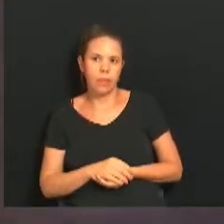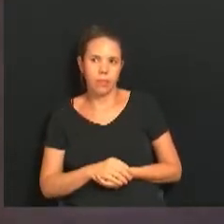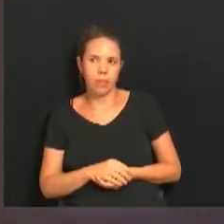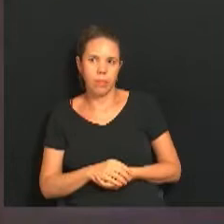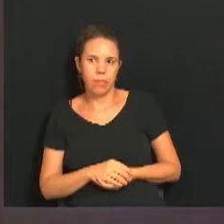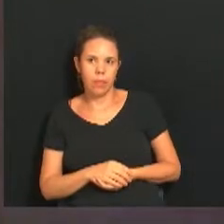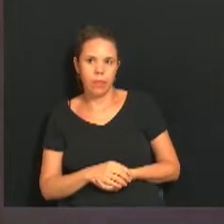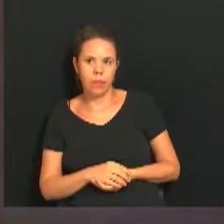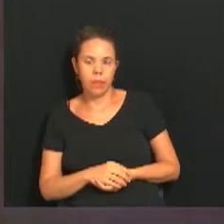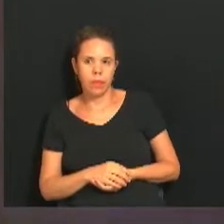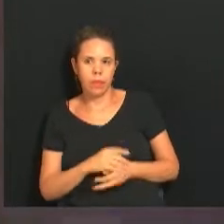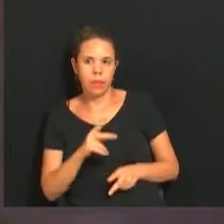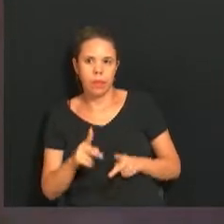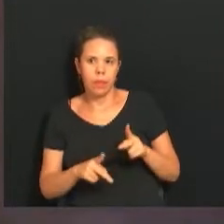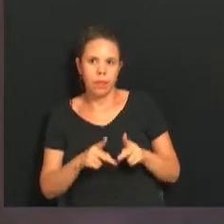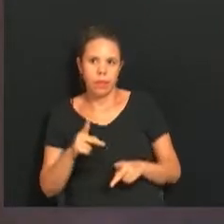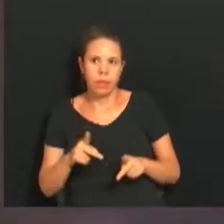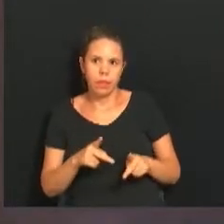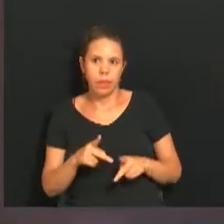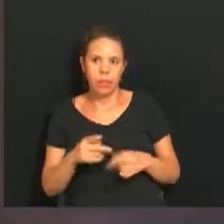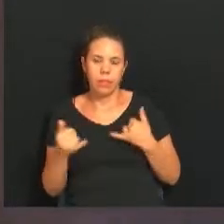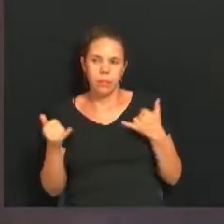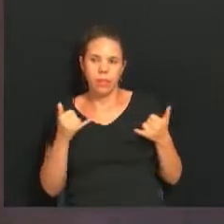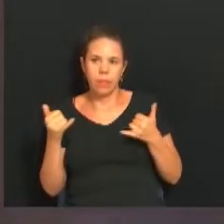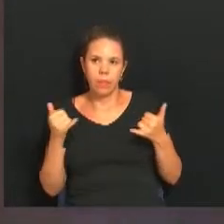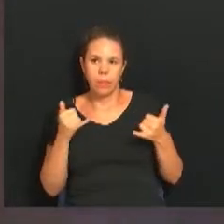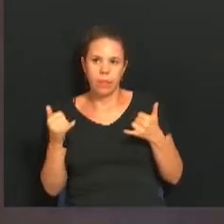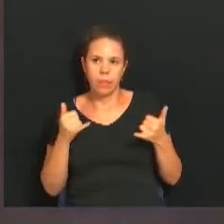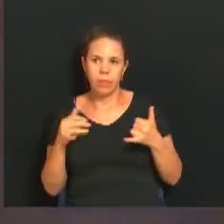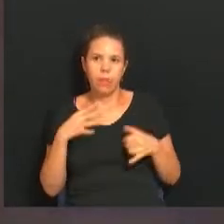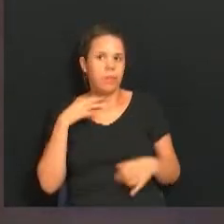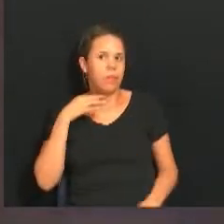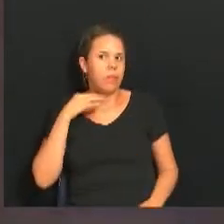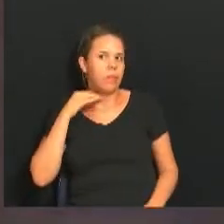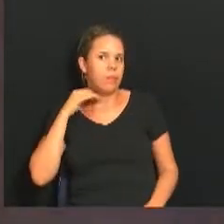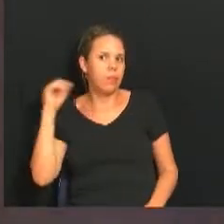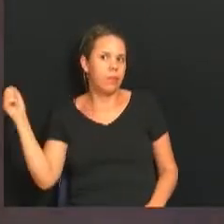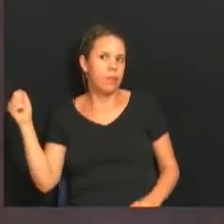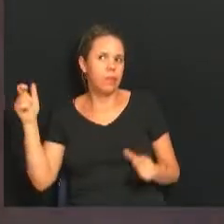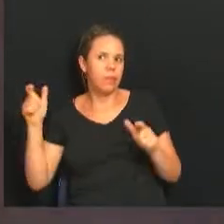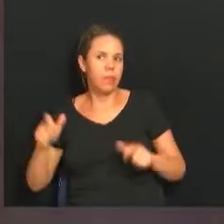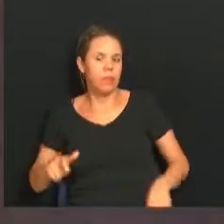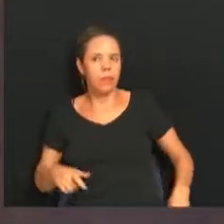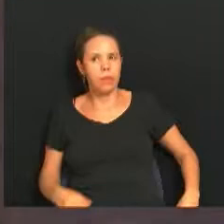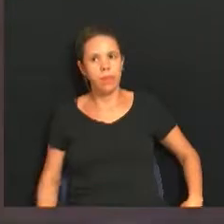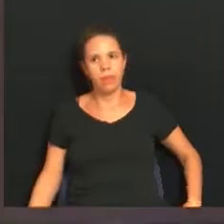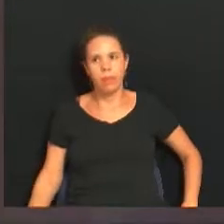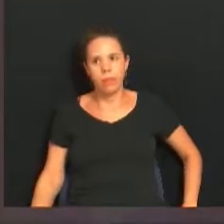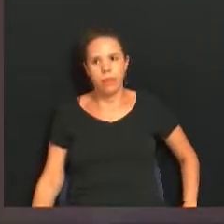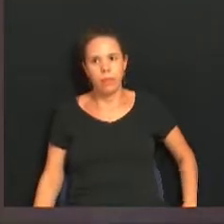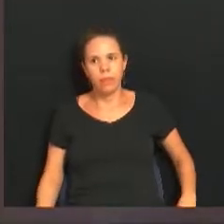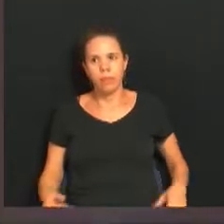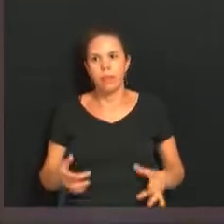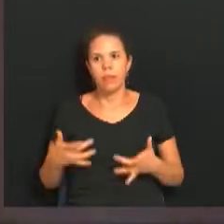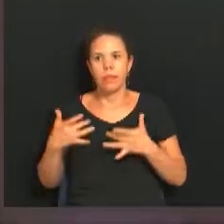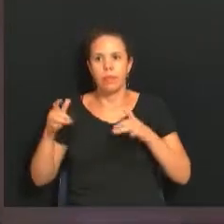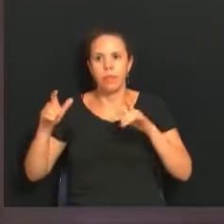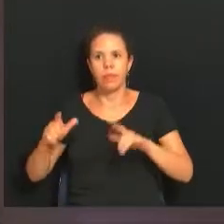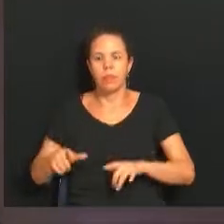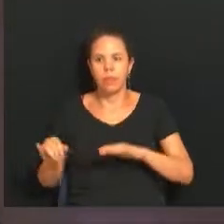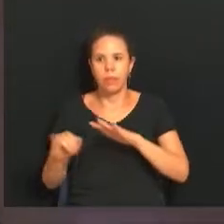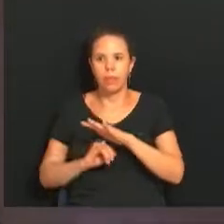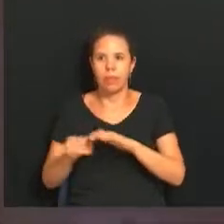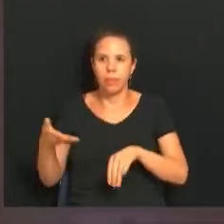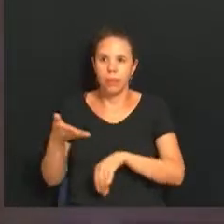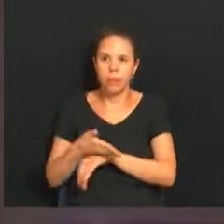quando a pessoa acaba ligando, querendo cometer o suicídio. Então, deve ser implantado, essa ONG vai vir